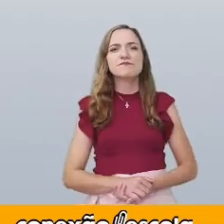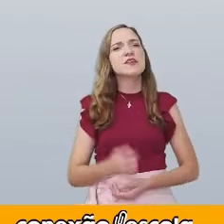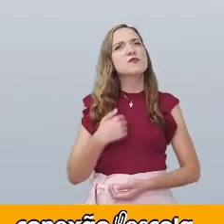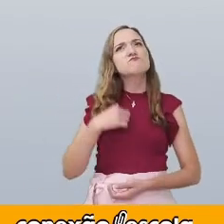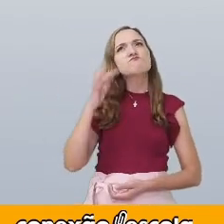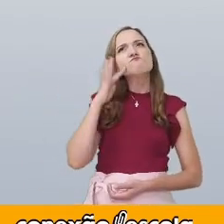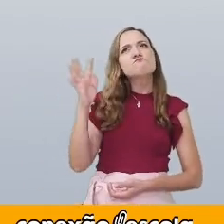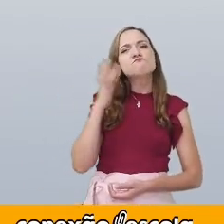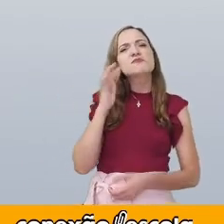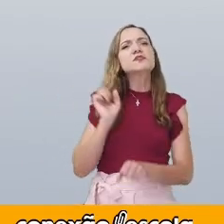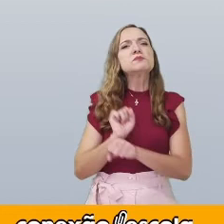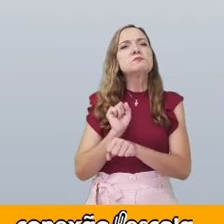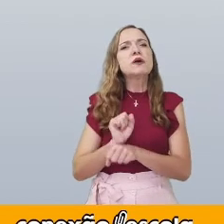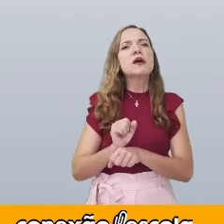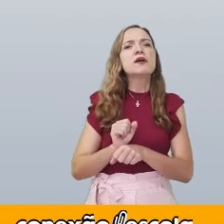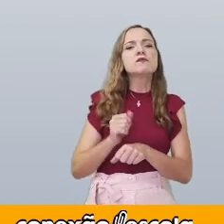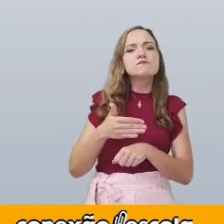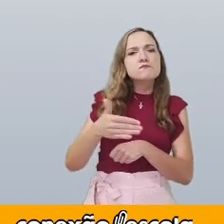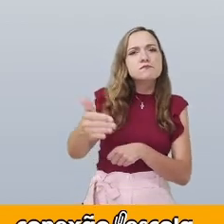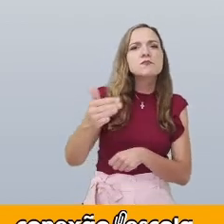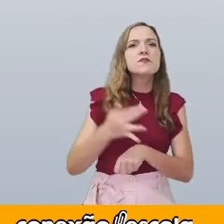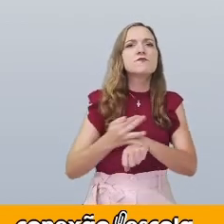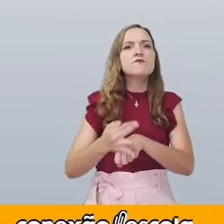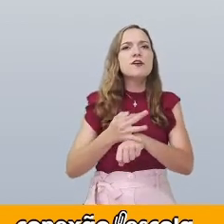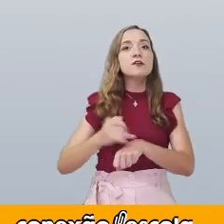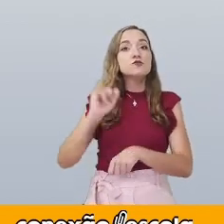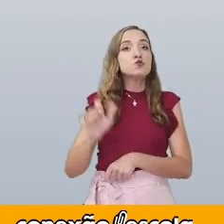O que espero das férias de julho?